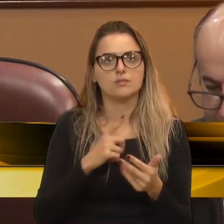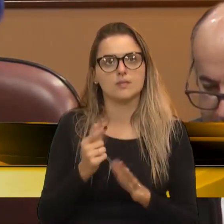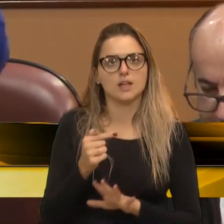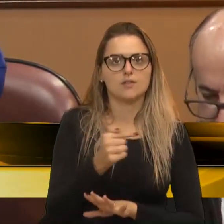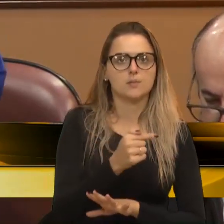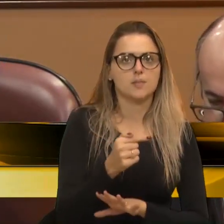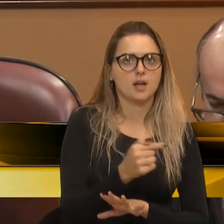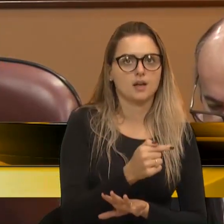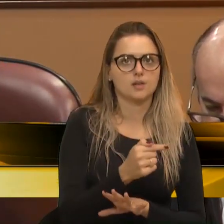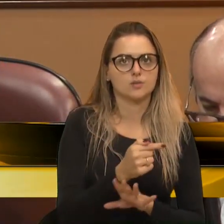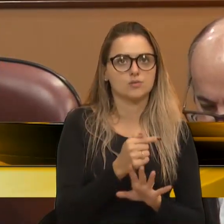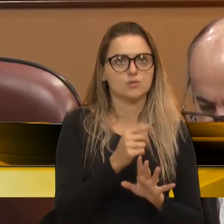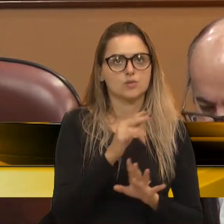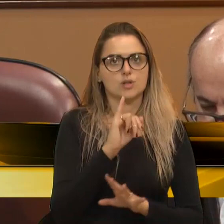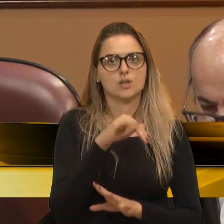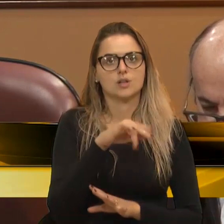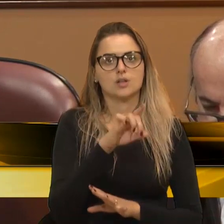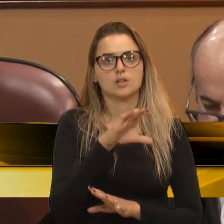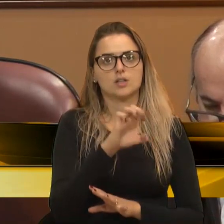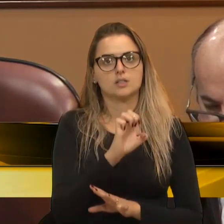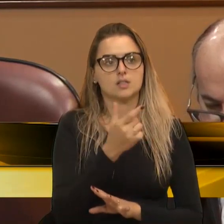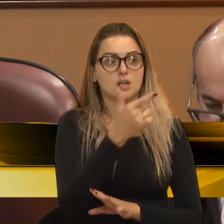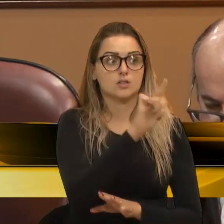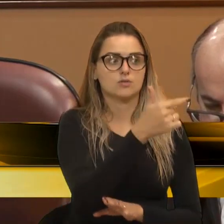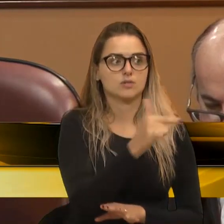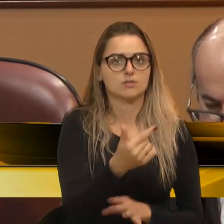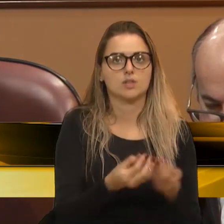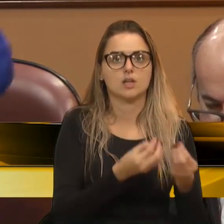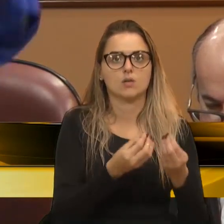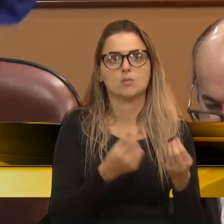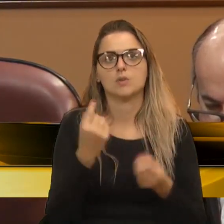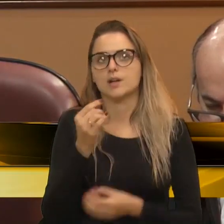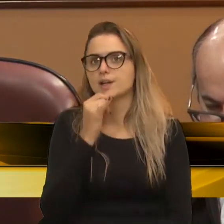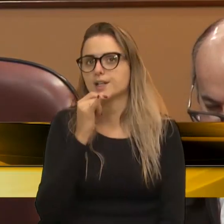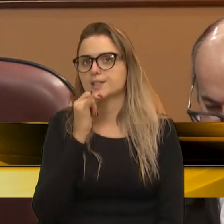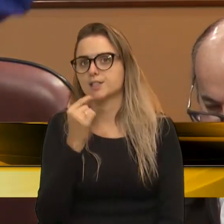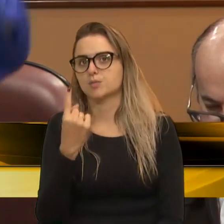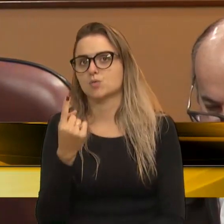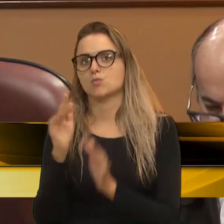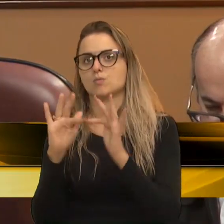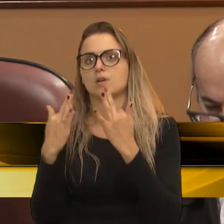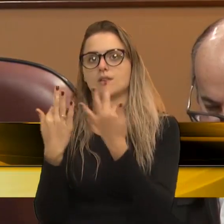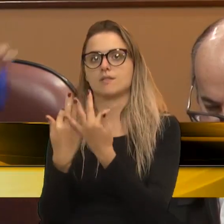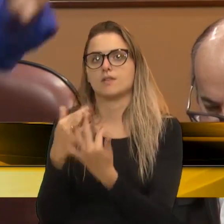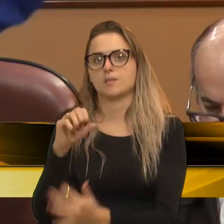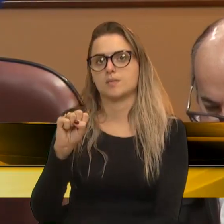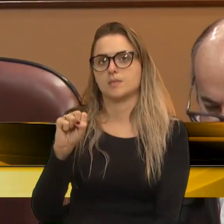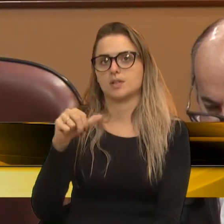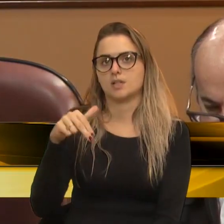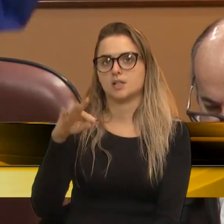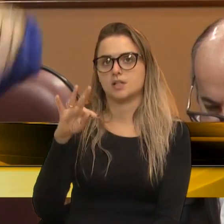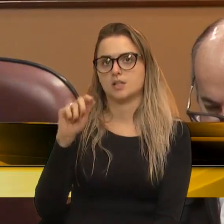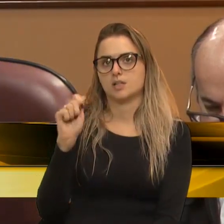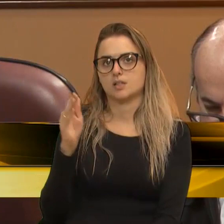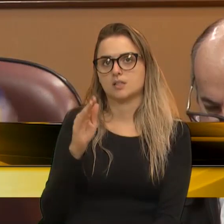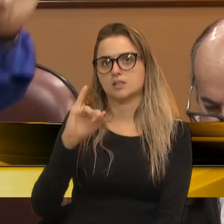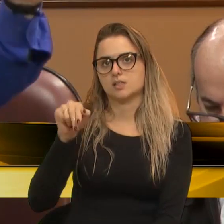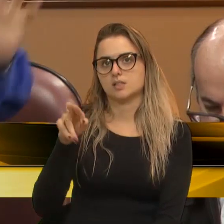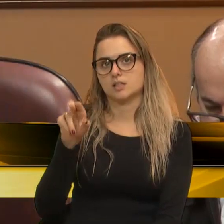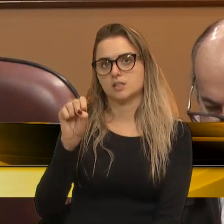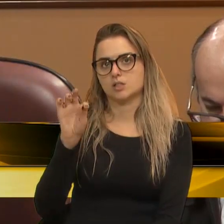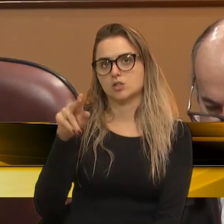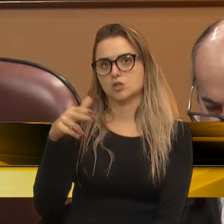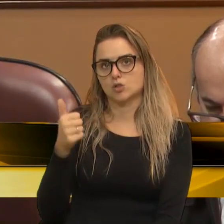outras não tem como. Então eu coloco como exemplo uma família, um exemplo ali em Santa Justina, aqui para o lado dos